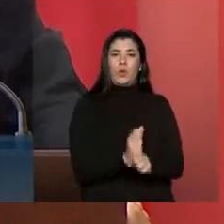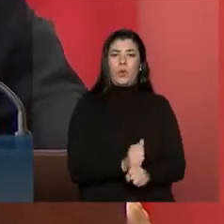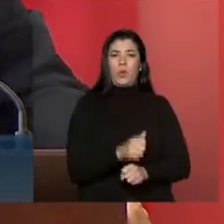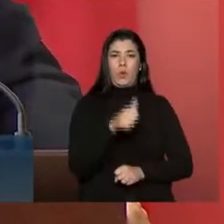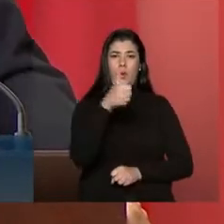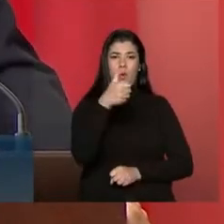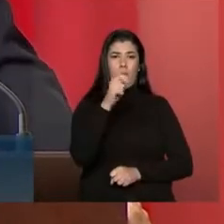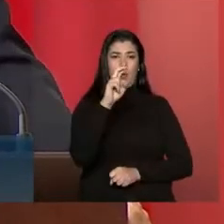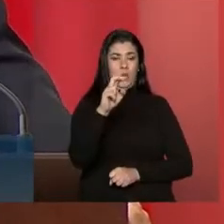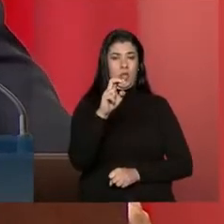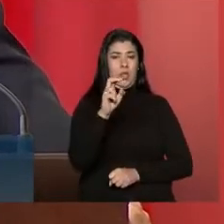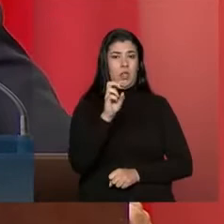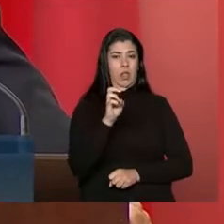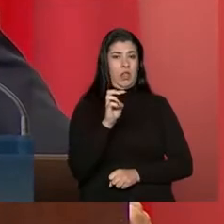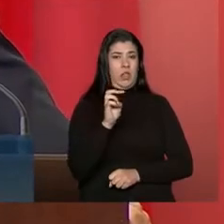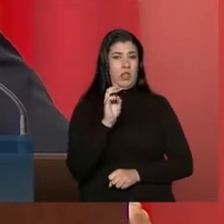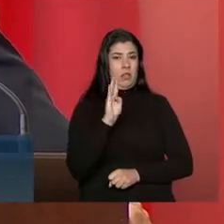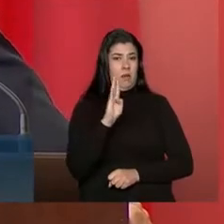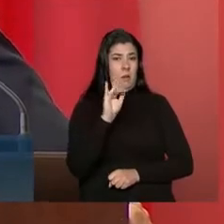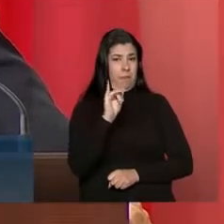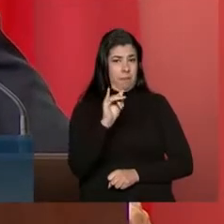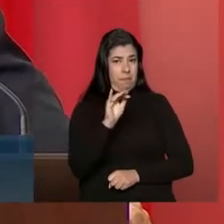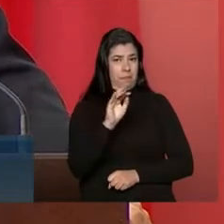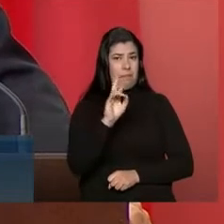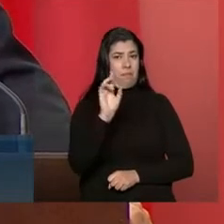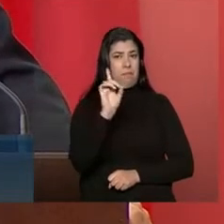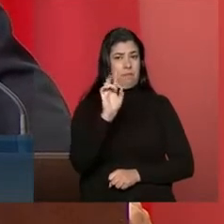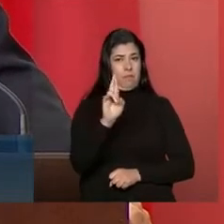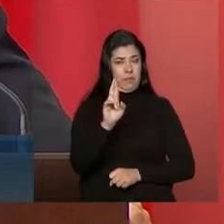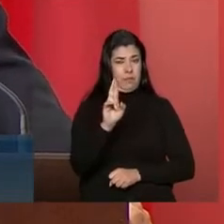dólares americanos. A senhora presidenta